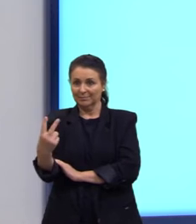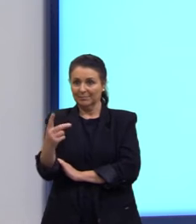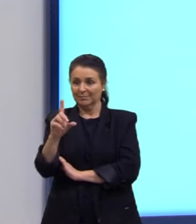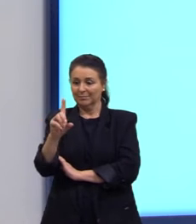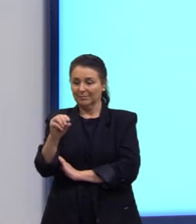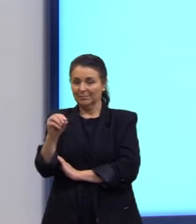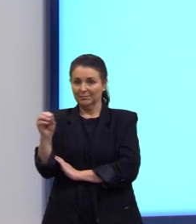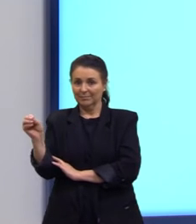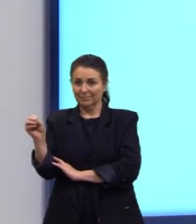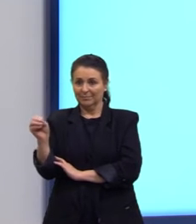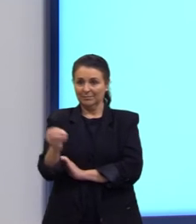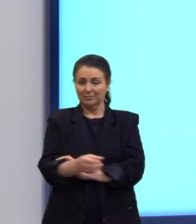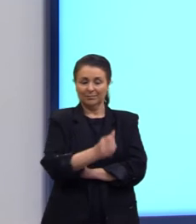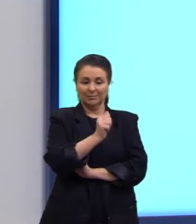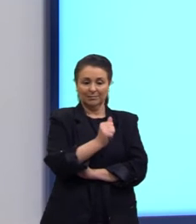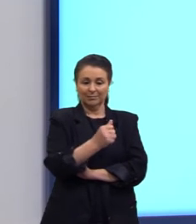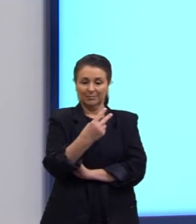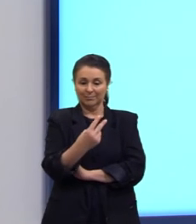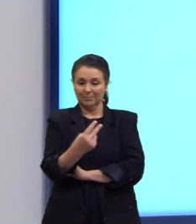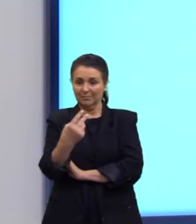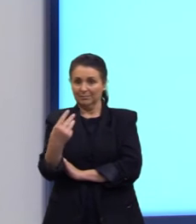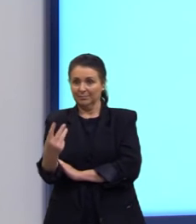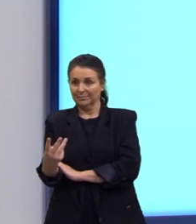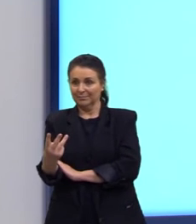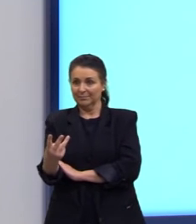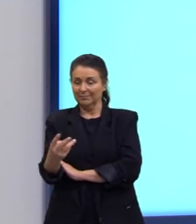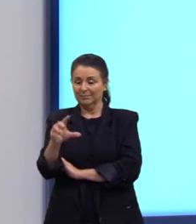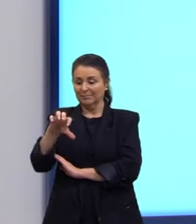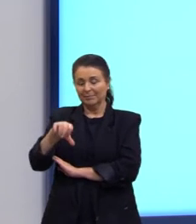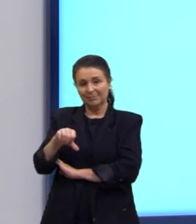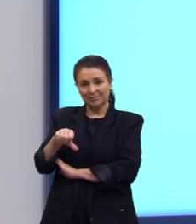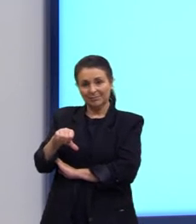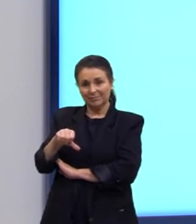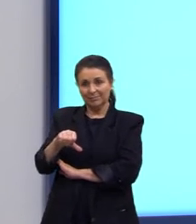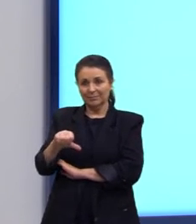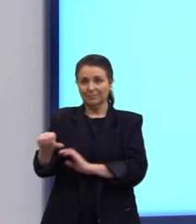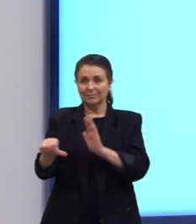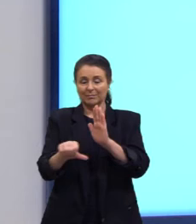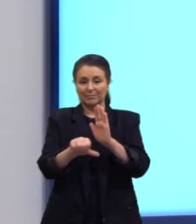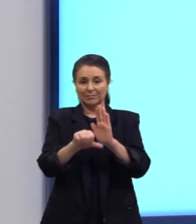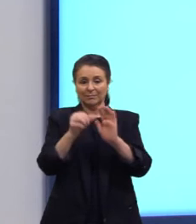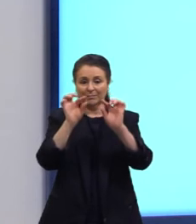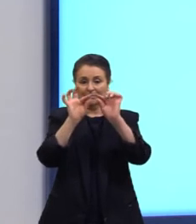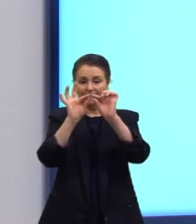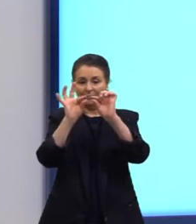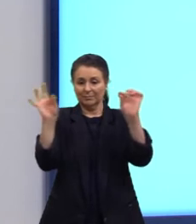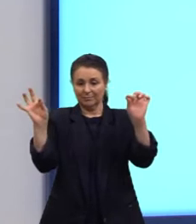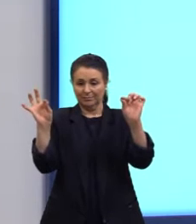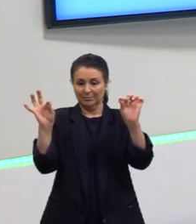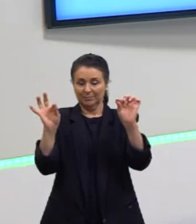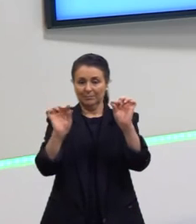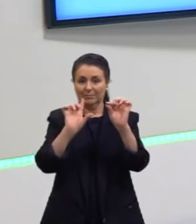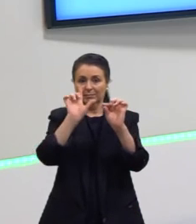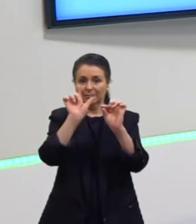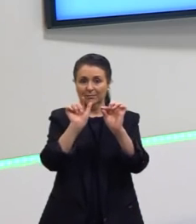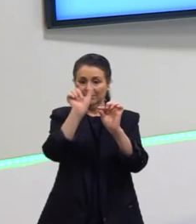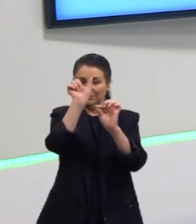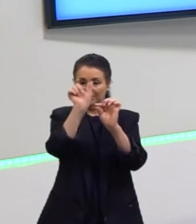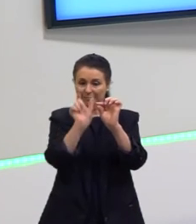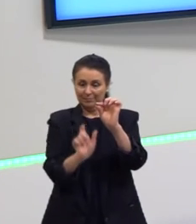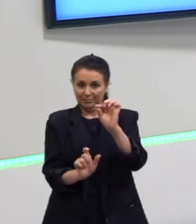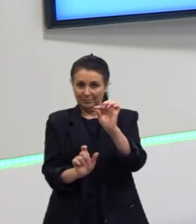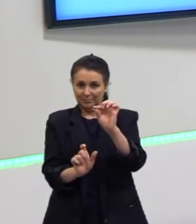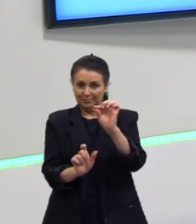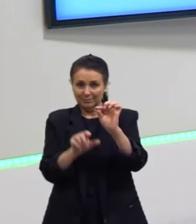A23 nós temos o 9 então sempre ele estamos primeiro linha depois coluna E aí a gente observa na